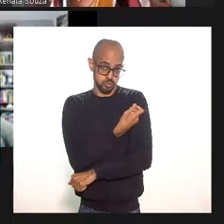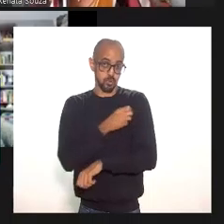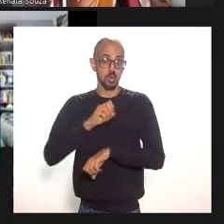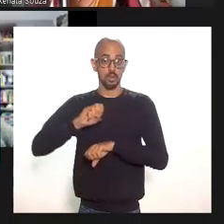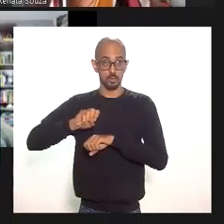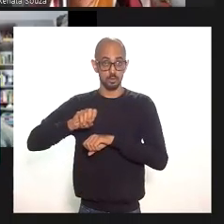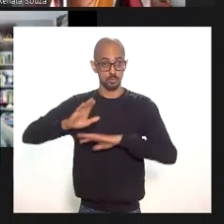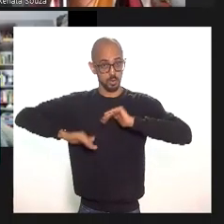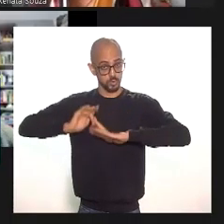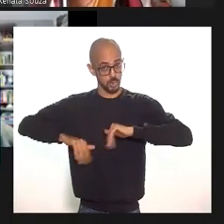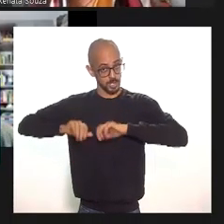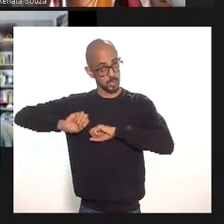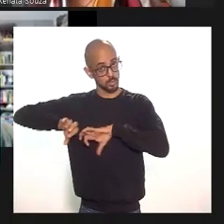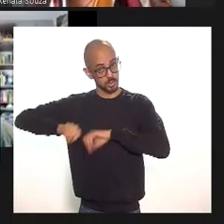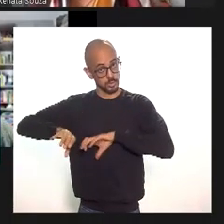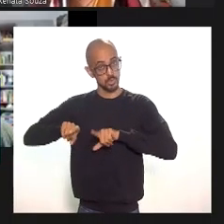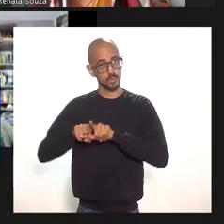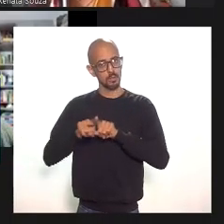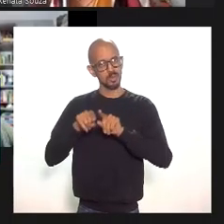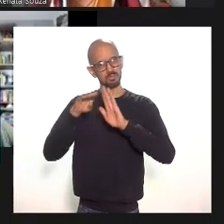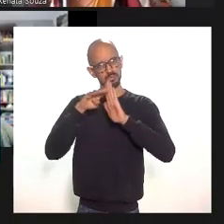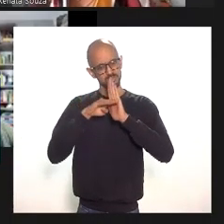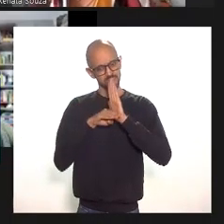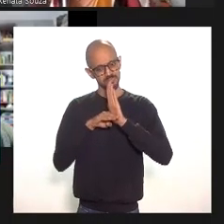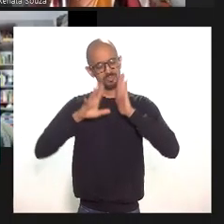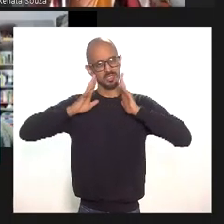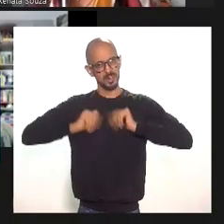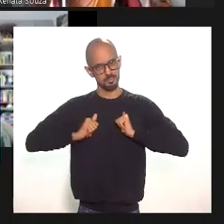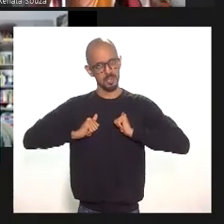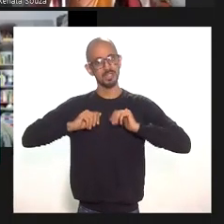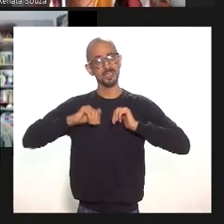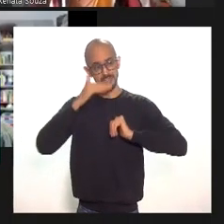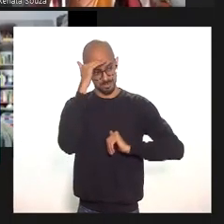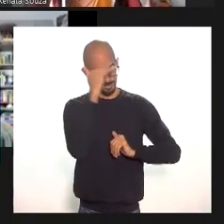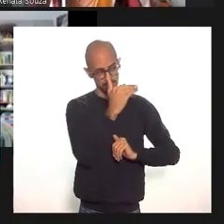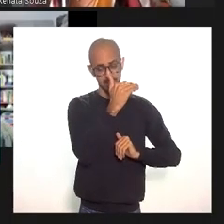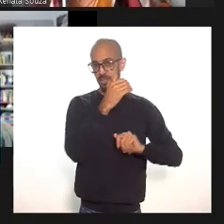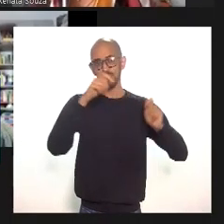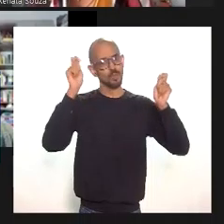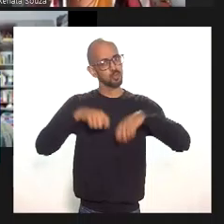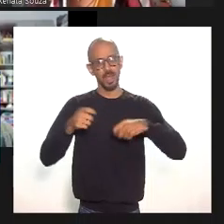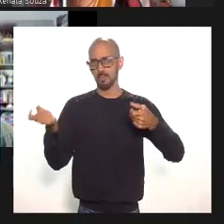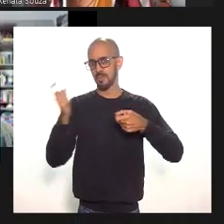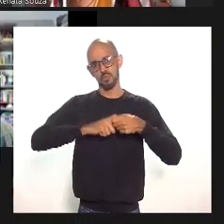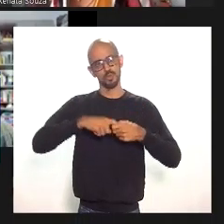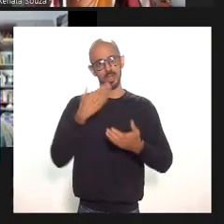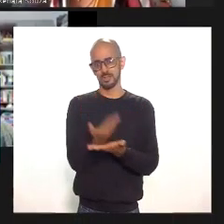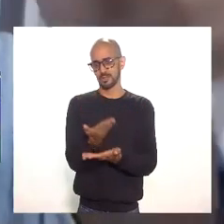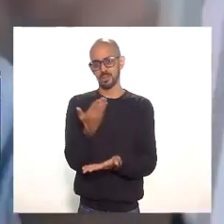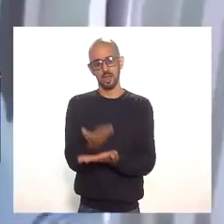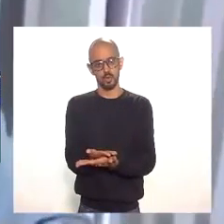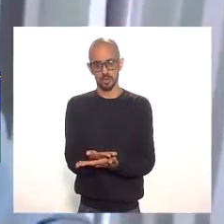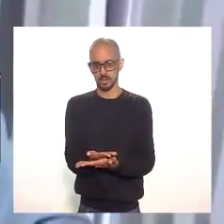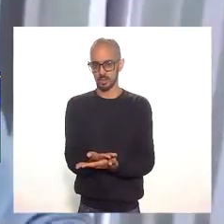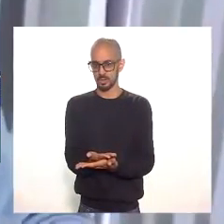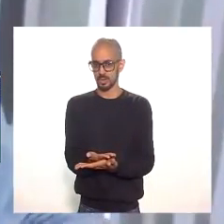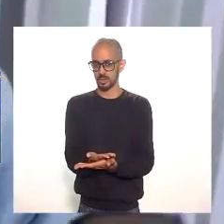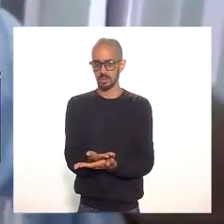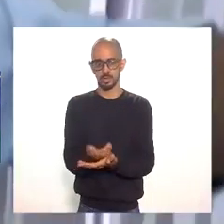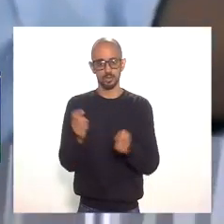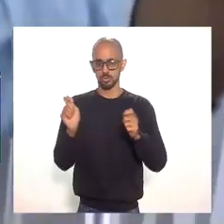educação e protocolo de sanitização devidamente cumprido nas escolas, não é possível voltar às aulas presenciais,